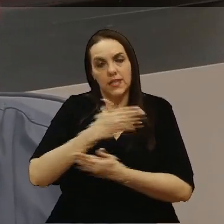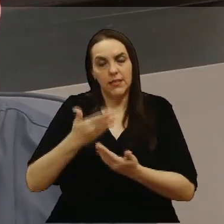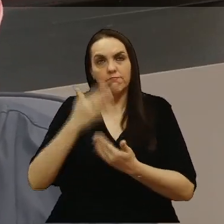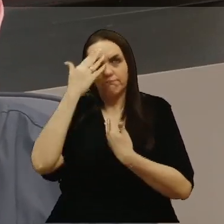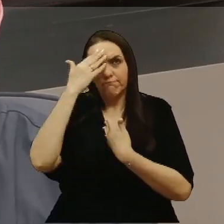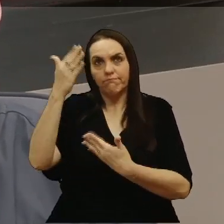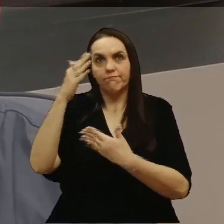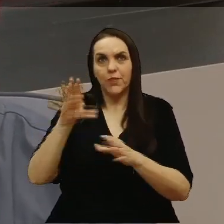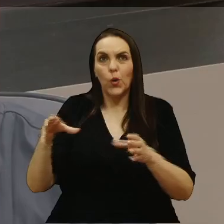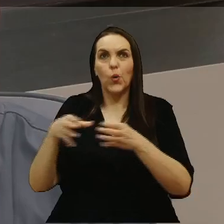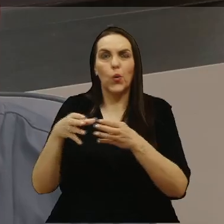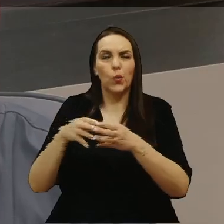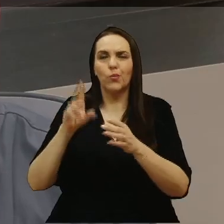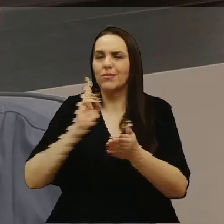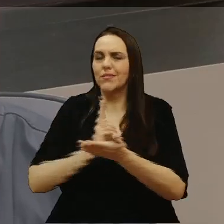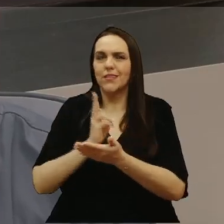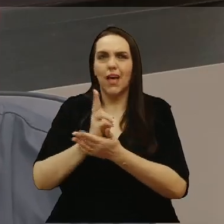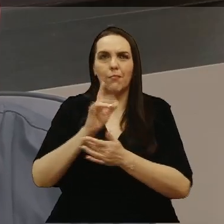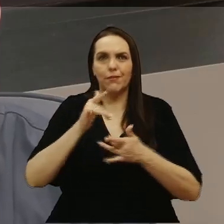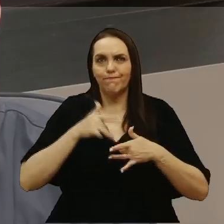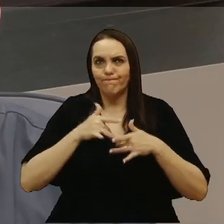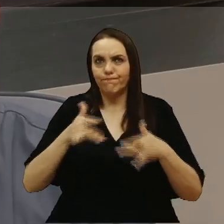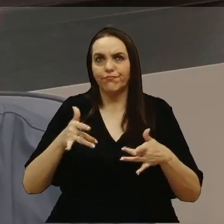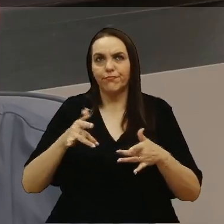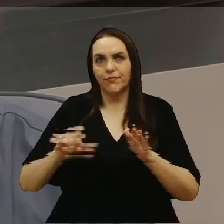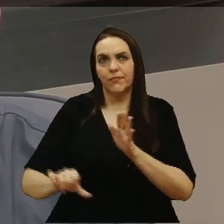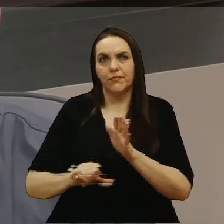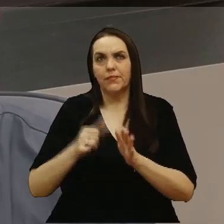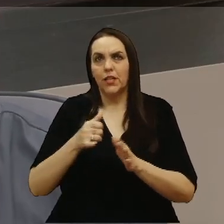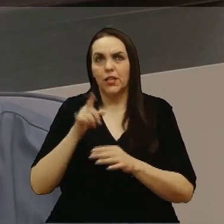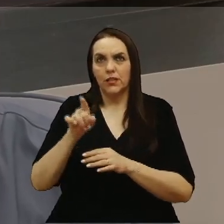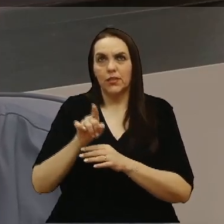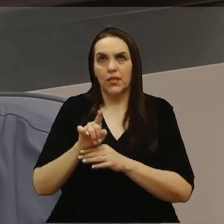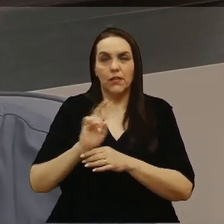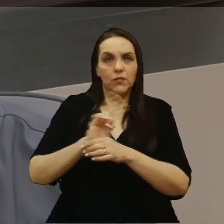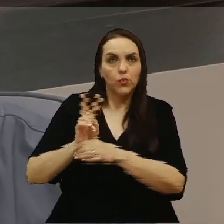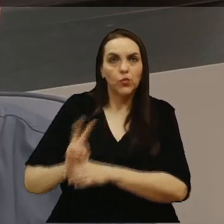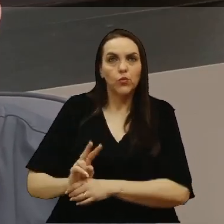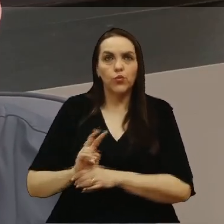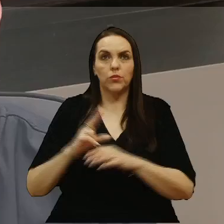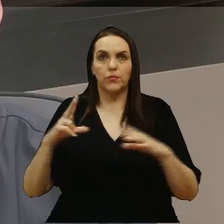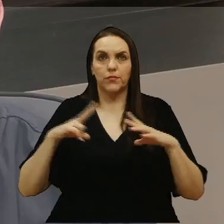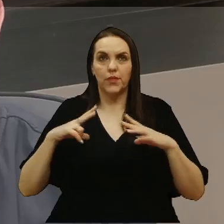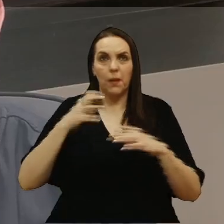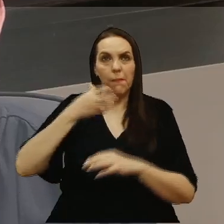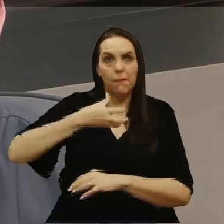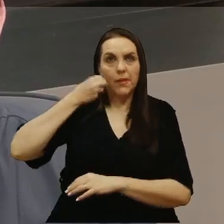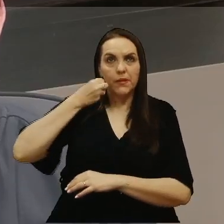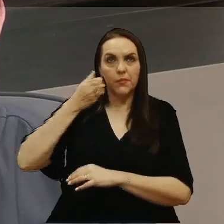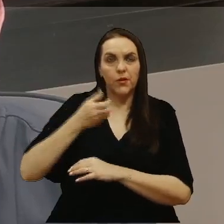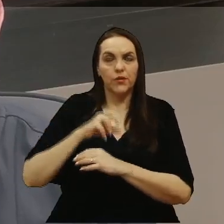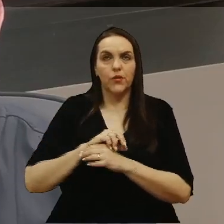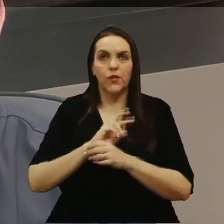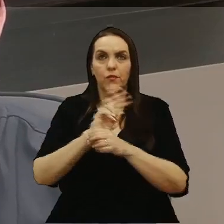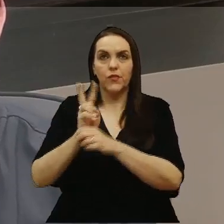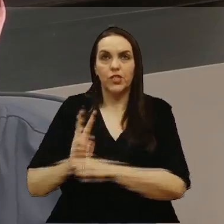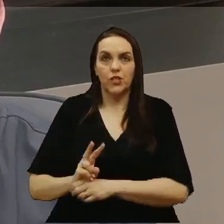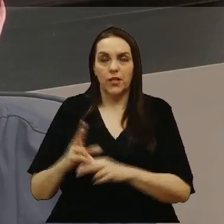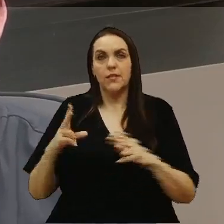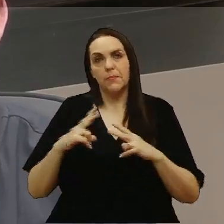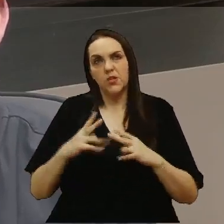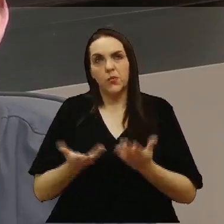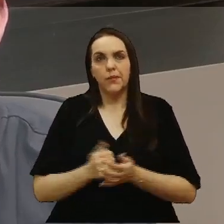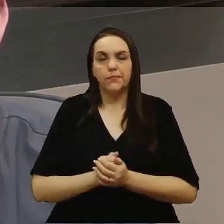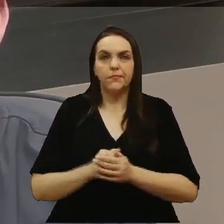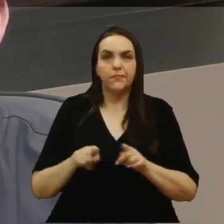essa galera que diuturnamente dá o seu melhor, que são o pessoal da vigilância patrimonial e o pessoal da vigilância privada.